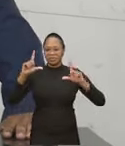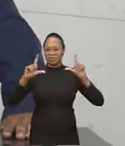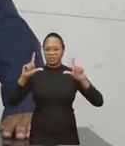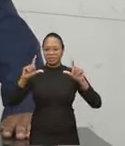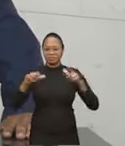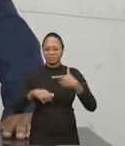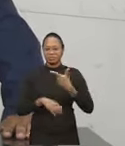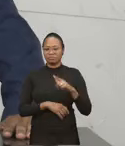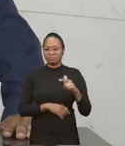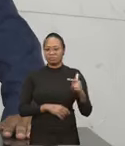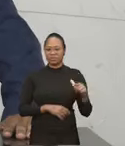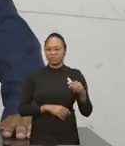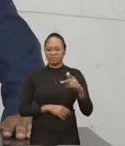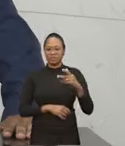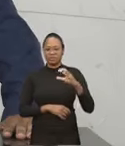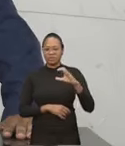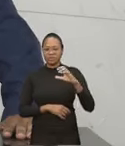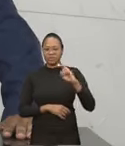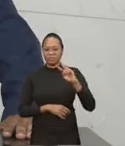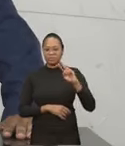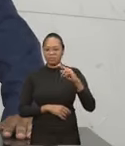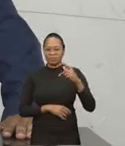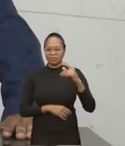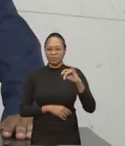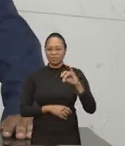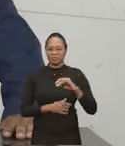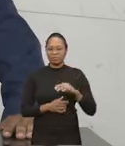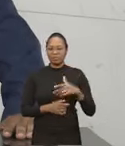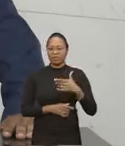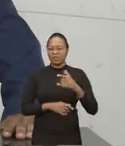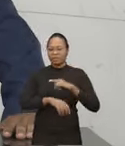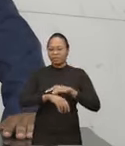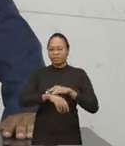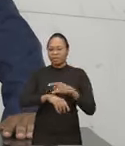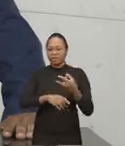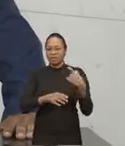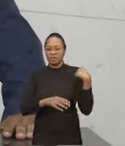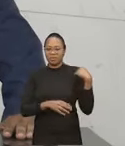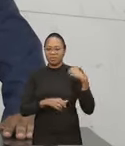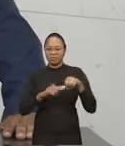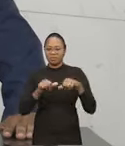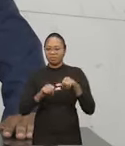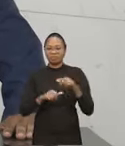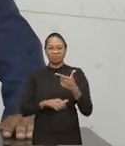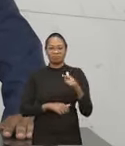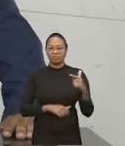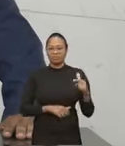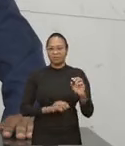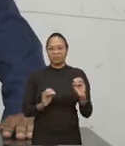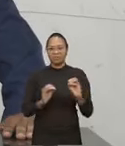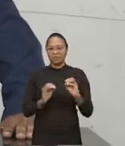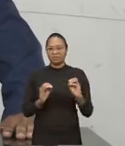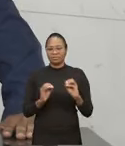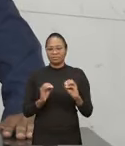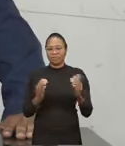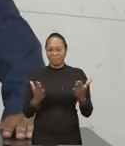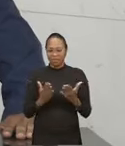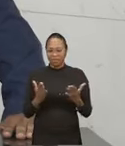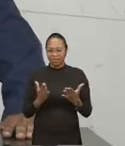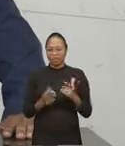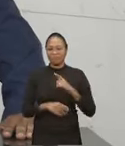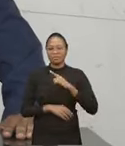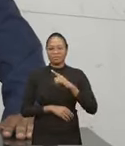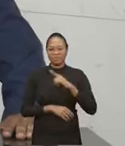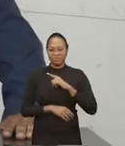Cooper, não tinha um vestiário digno. E agora vai ter. Agora vai ter.